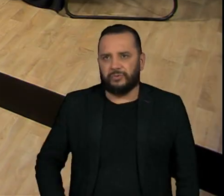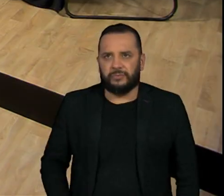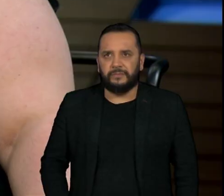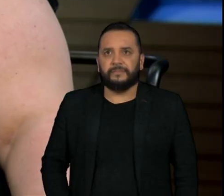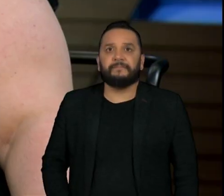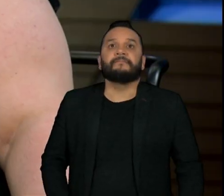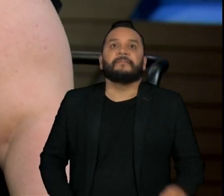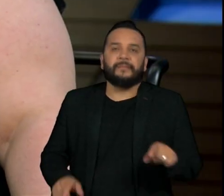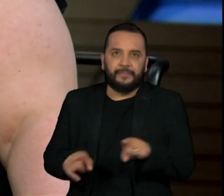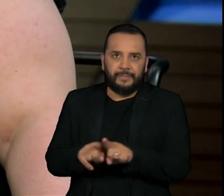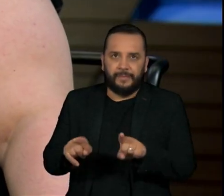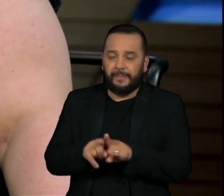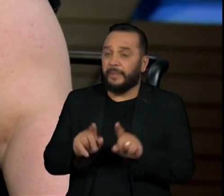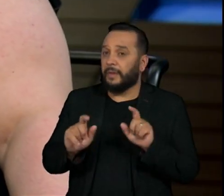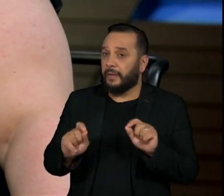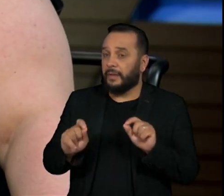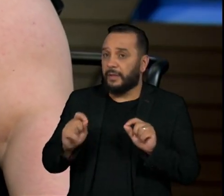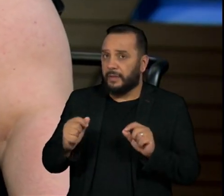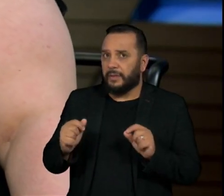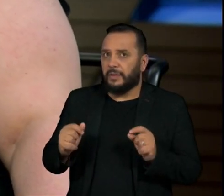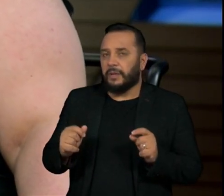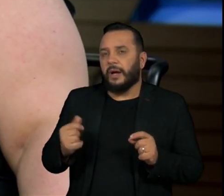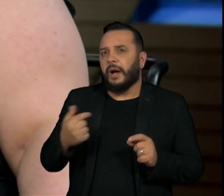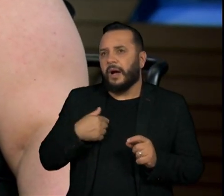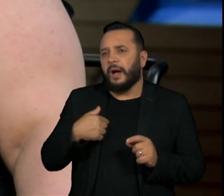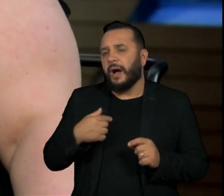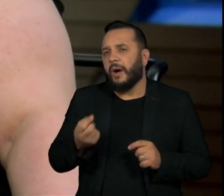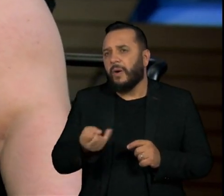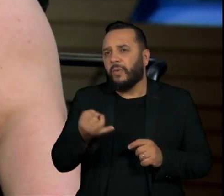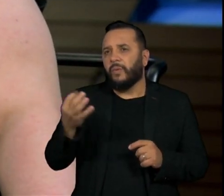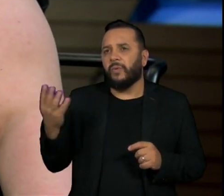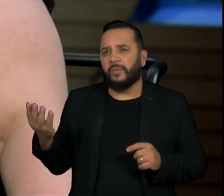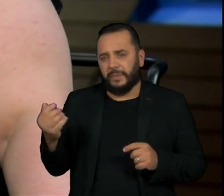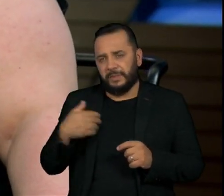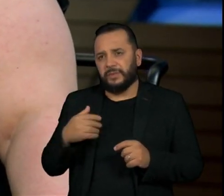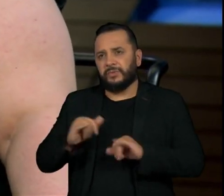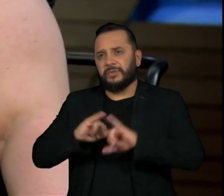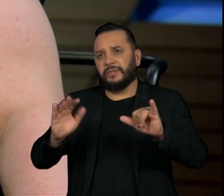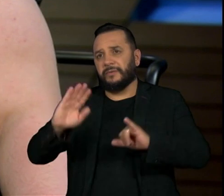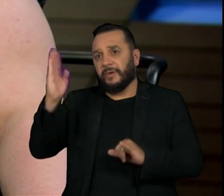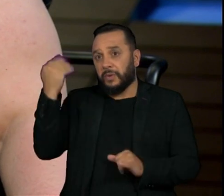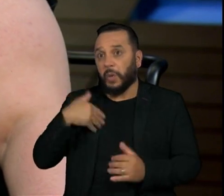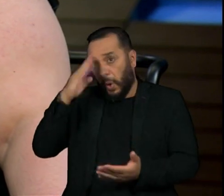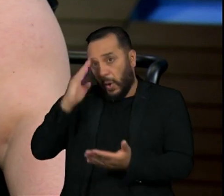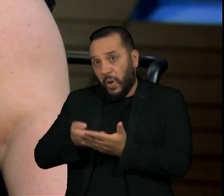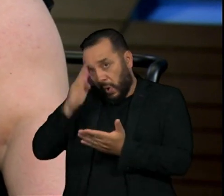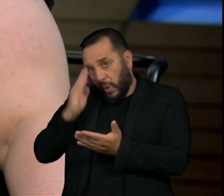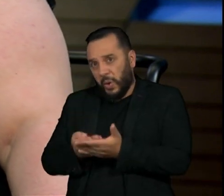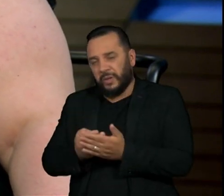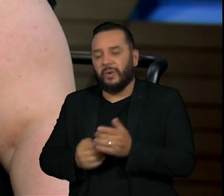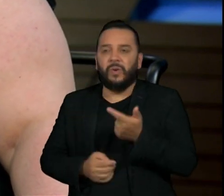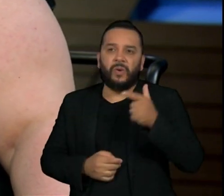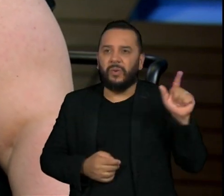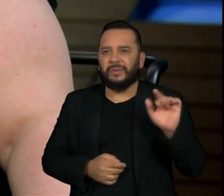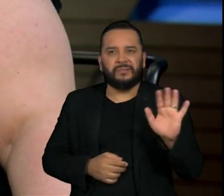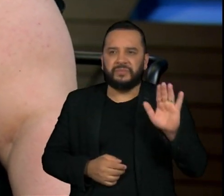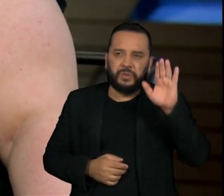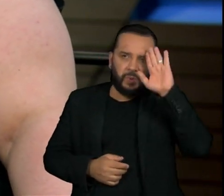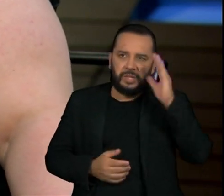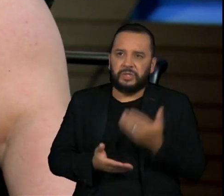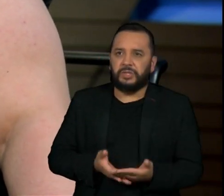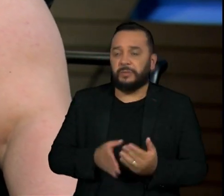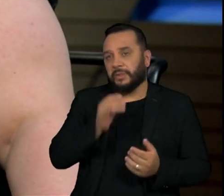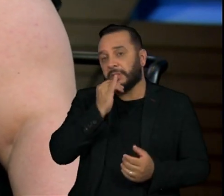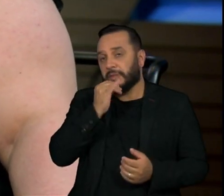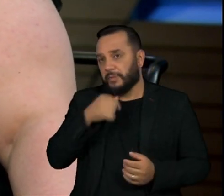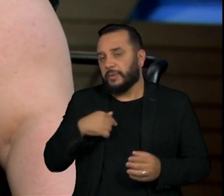também do nível de credibilidade que a gente dá a algumas notícias falsas e a outras não. Especificamente nessa questão das escolas, né, tanto